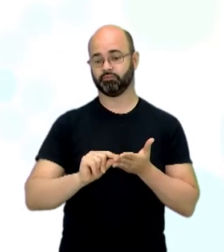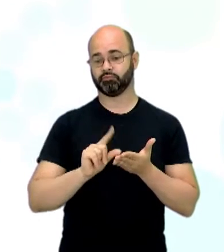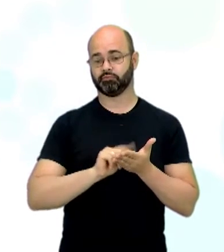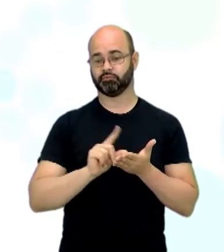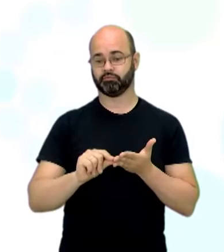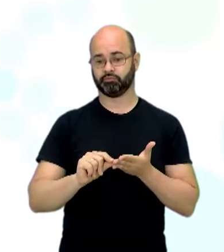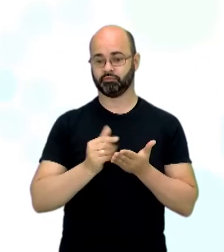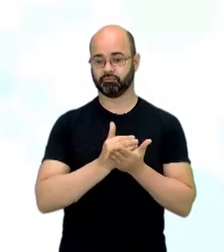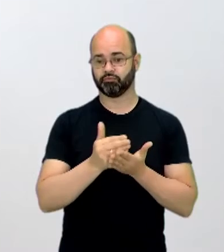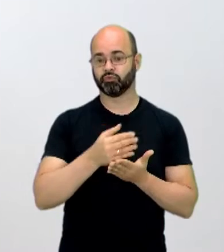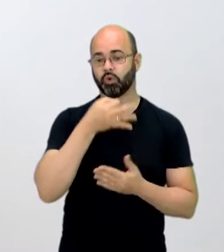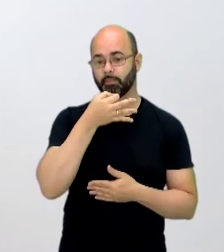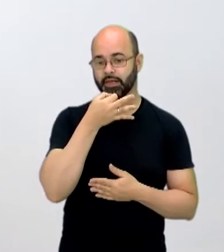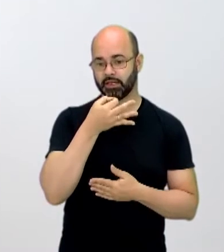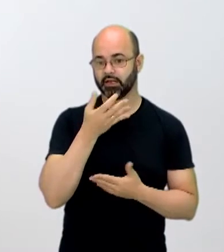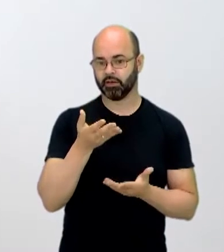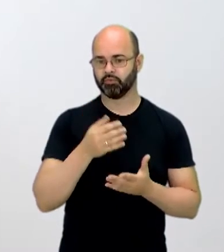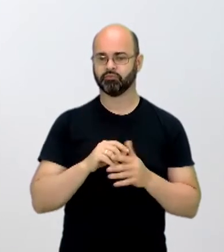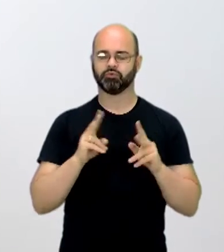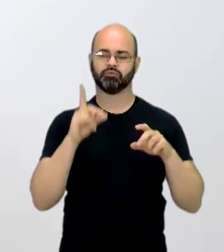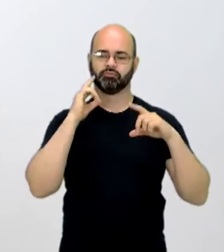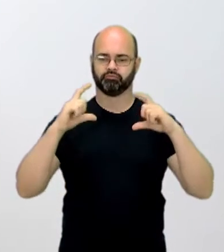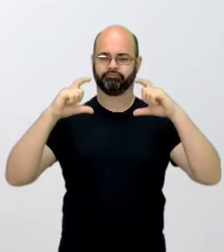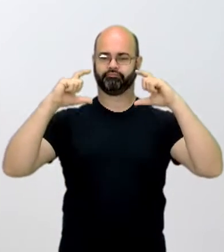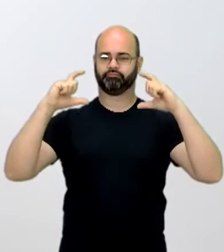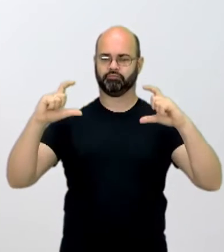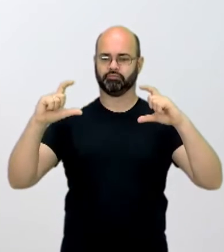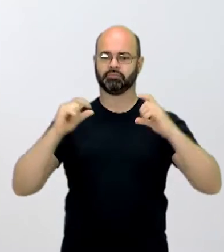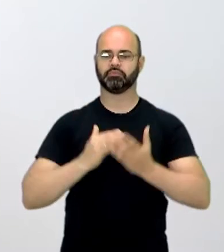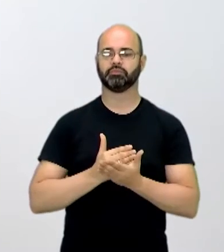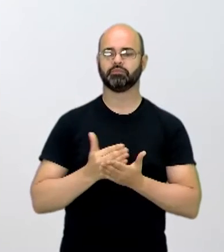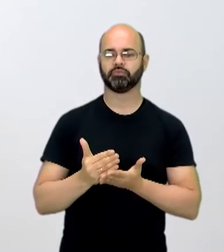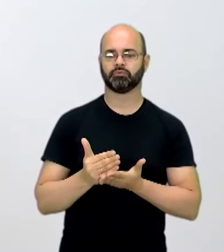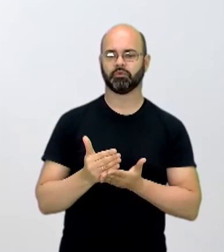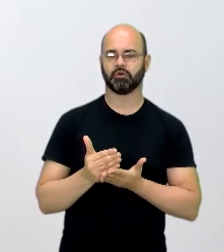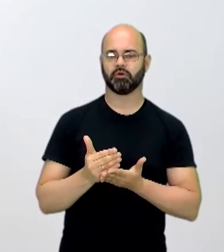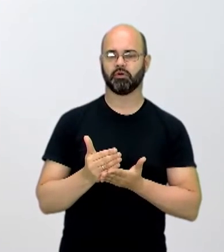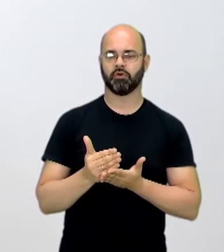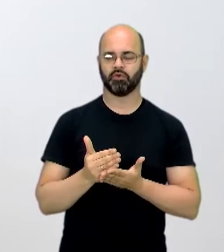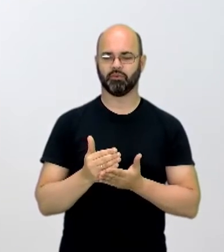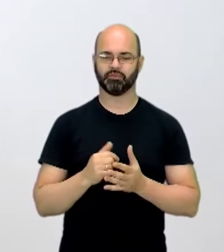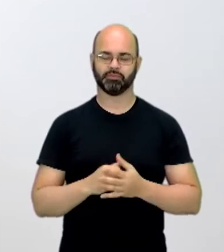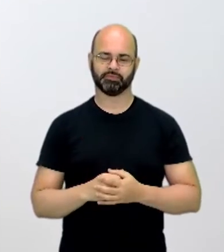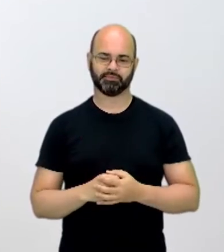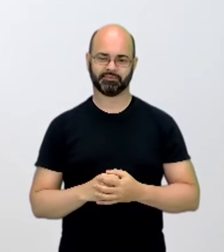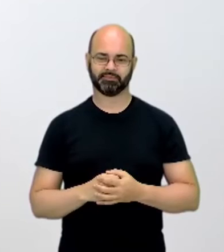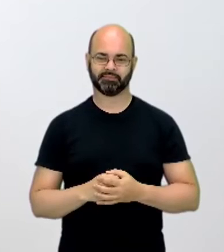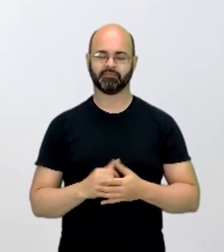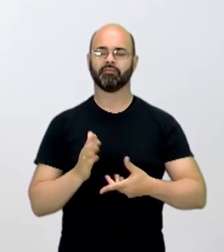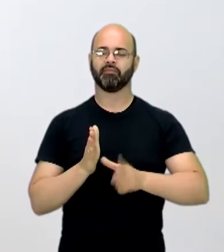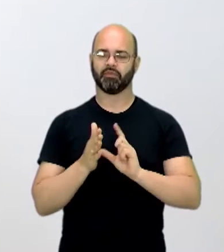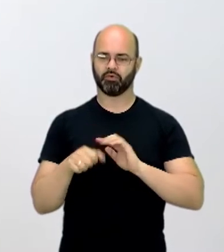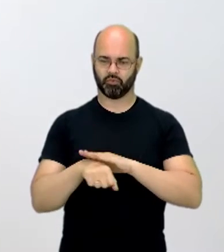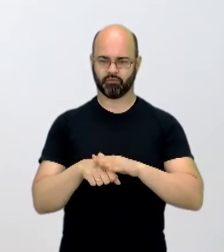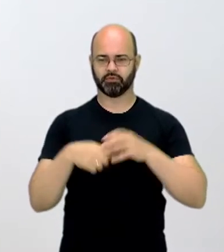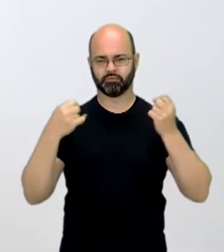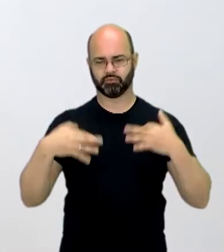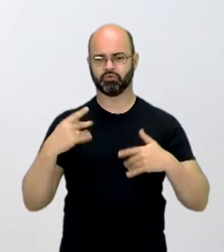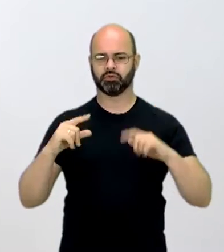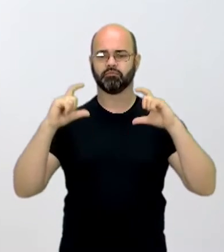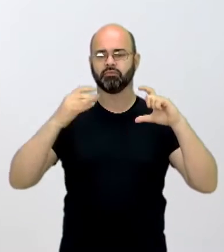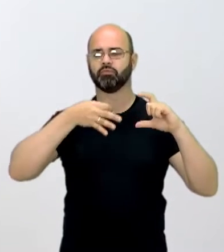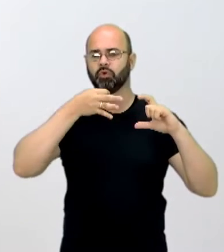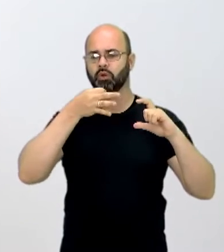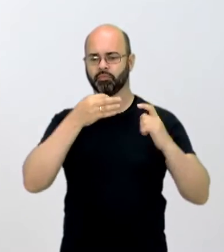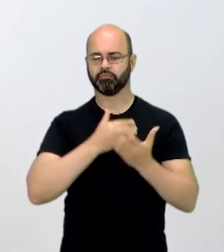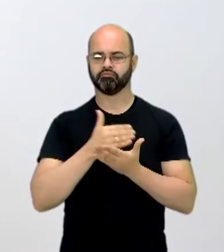opinião. Vamos escrever um parágrafo introdutório. Então a gente já vem falando aí sobre opinion article e agora a gente vai